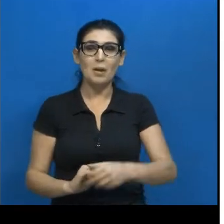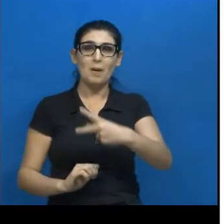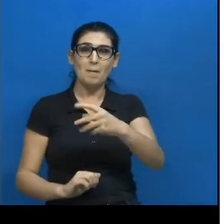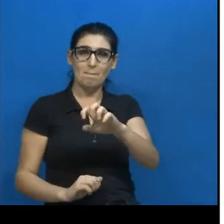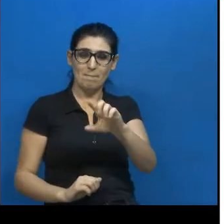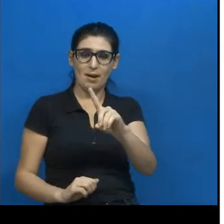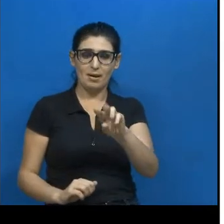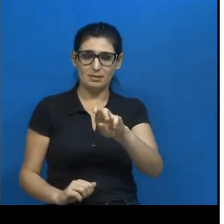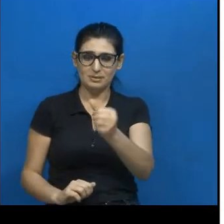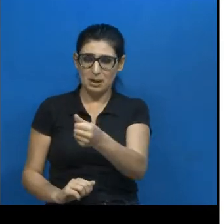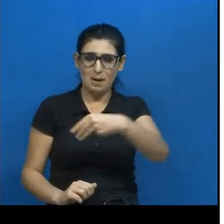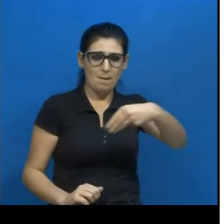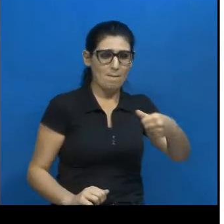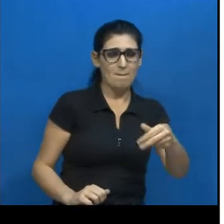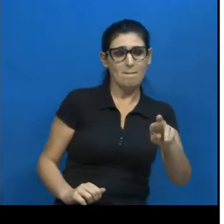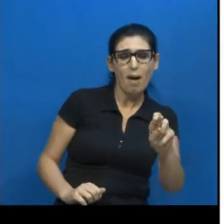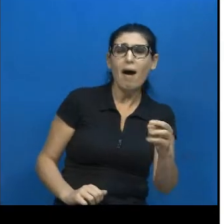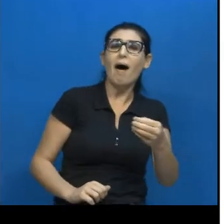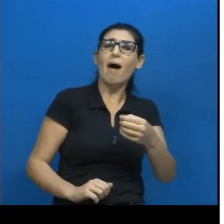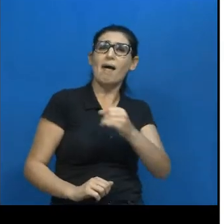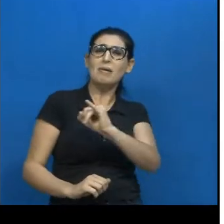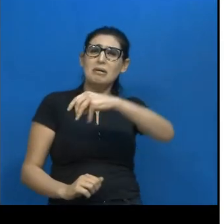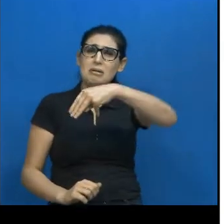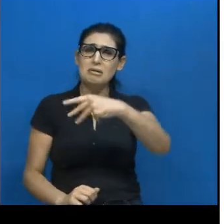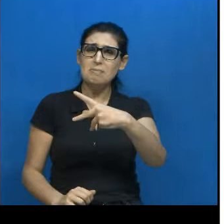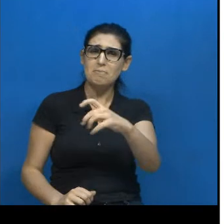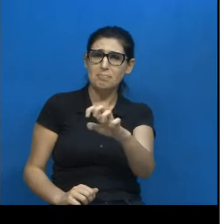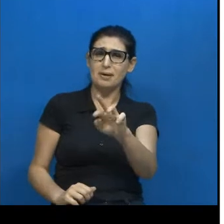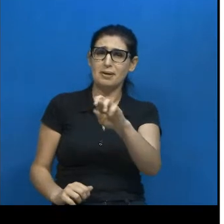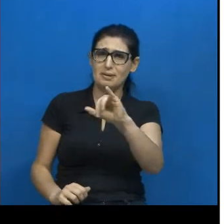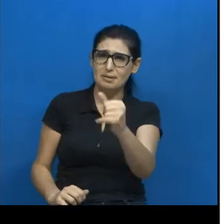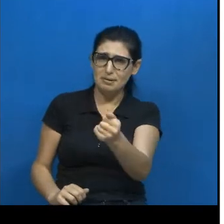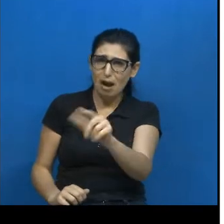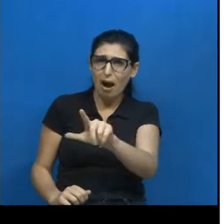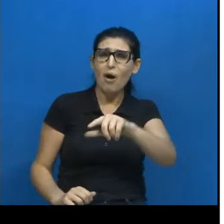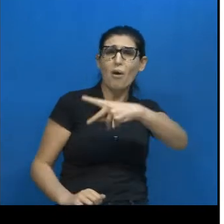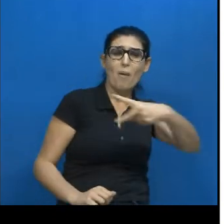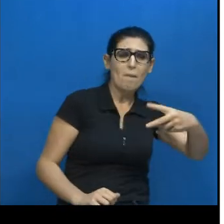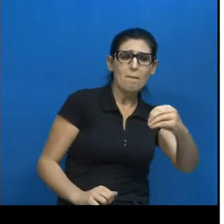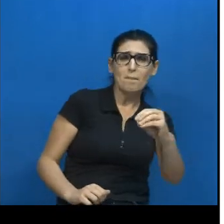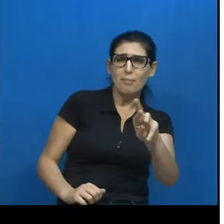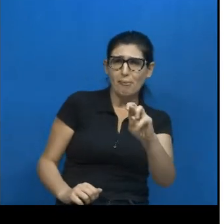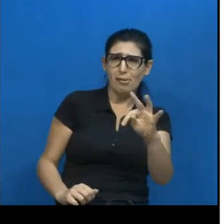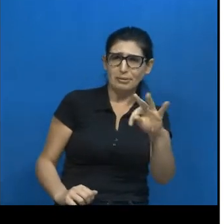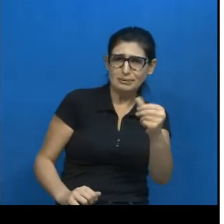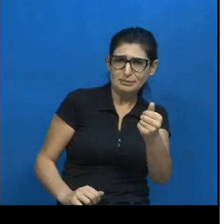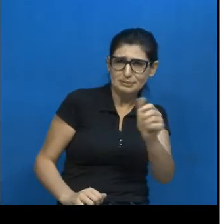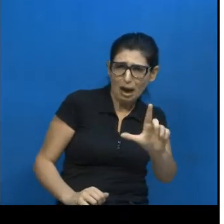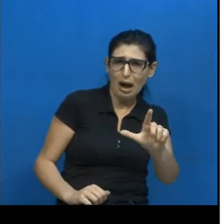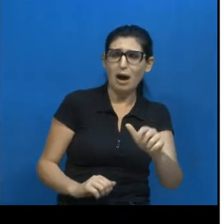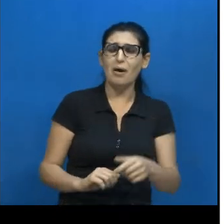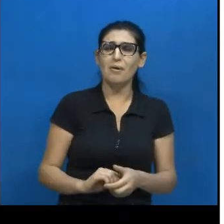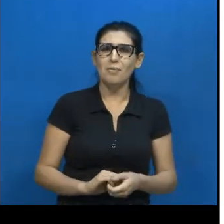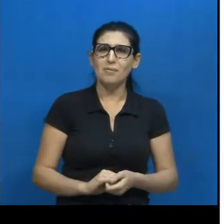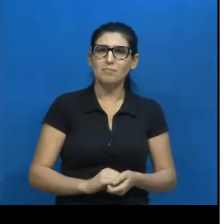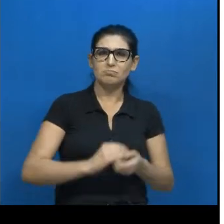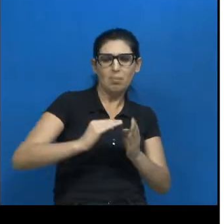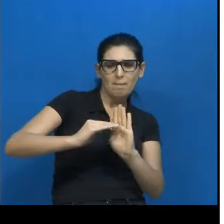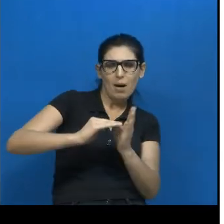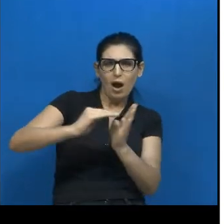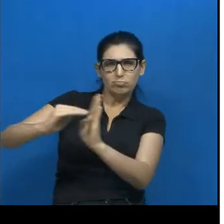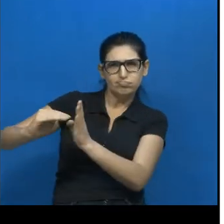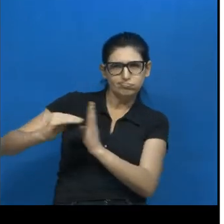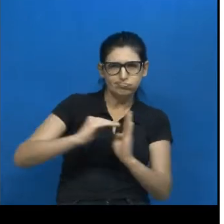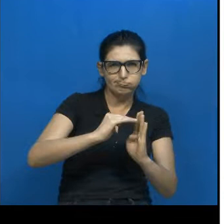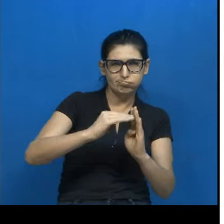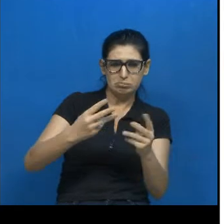Pedramar. Pedramar lá é Imperial, está tudo naquela região, tem o Portal. Aí, o que a gente olhou? Como a